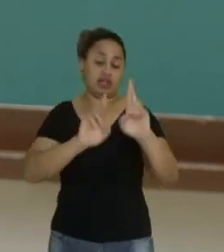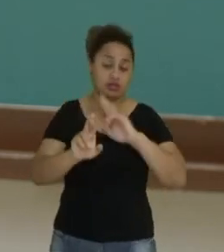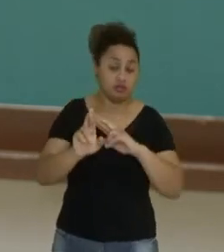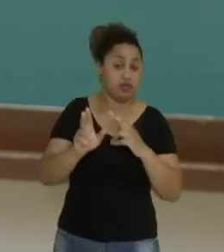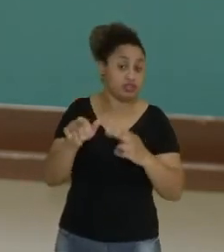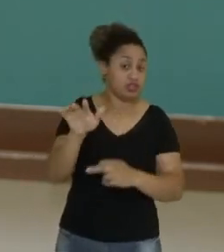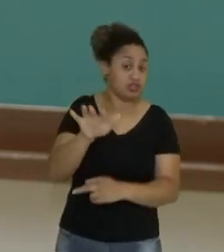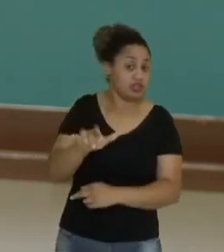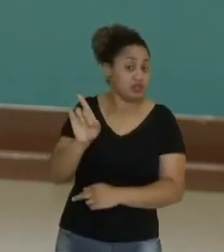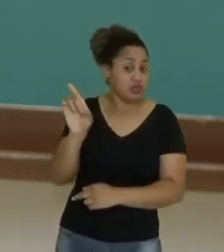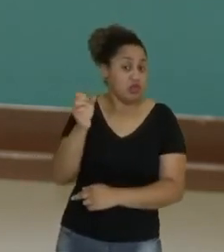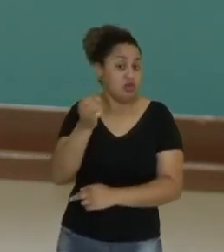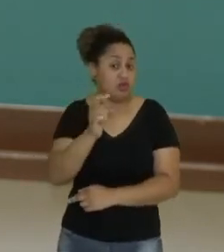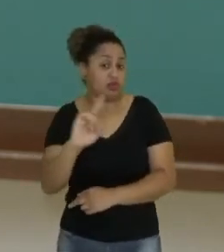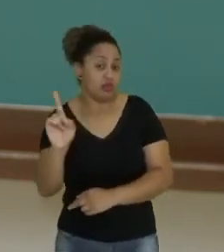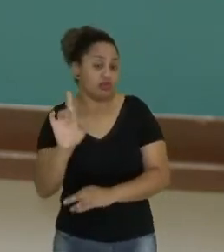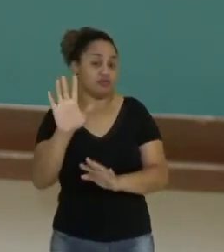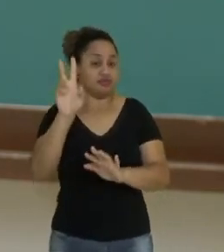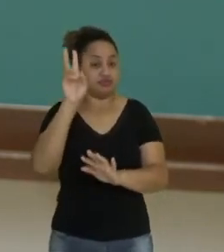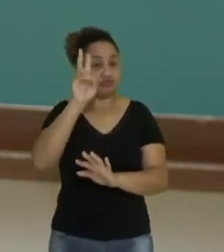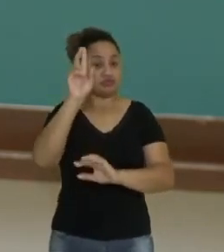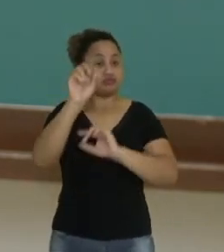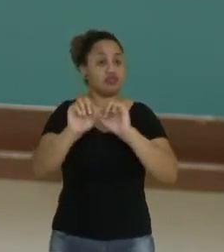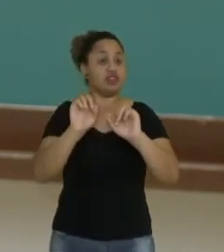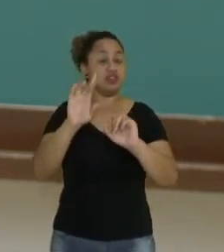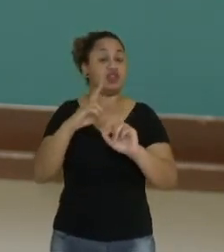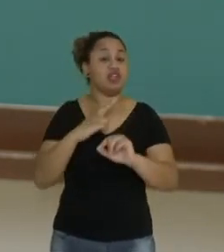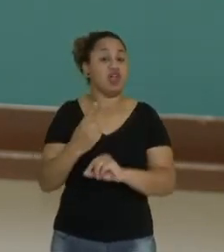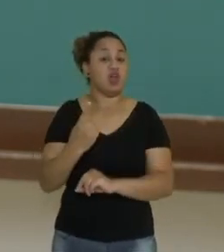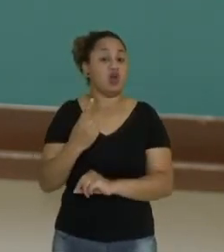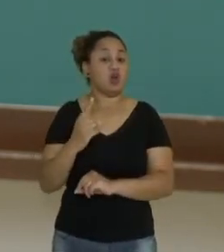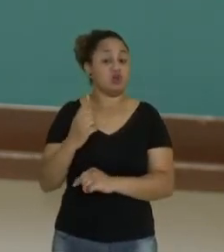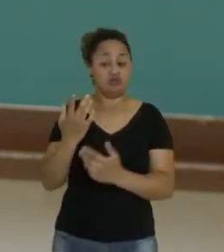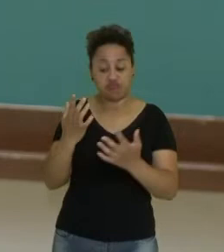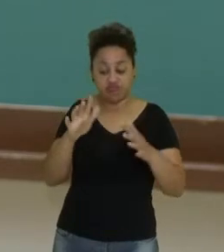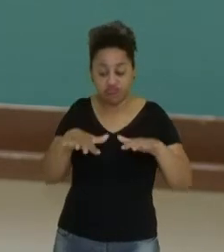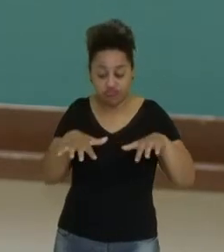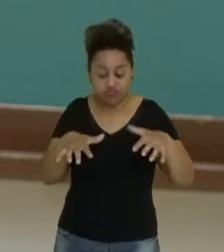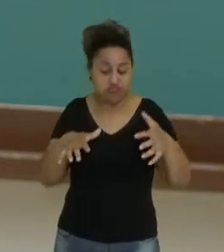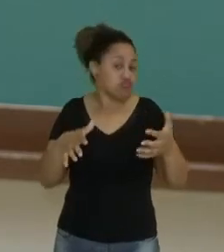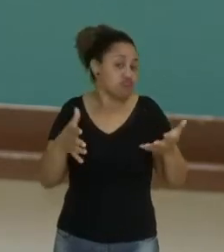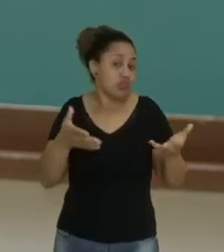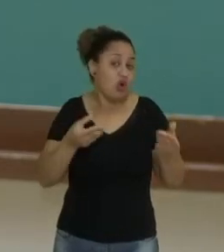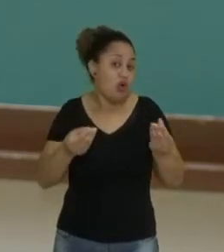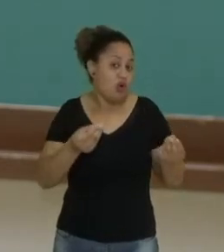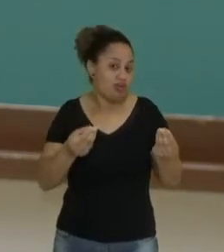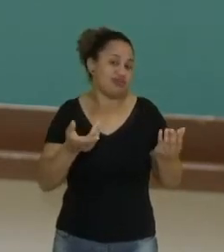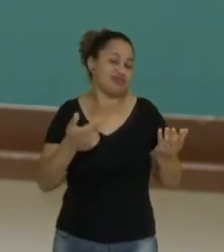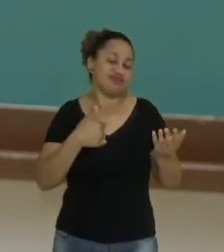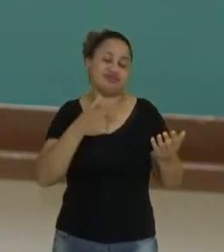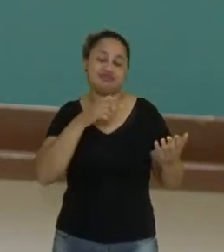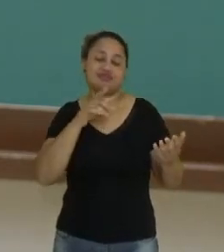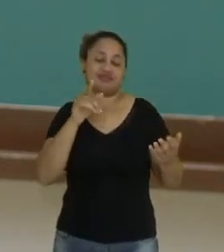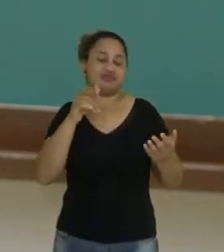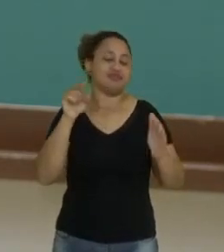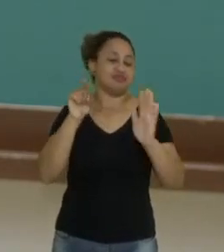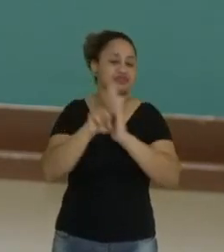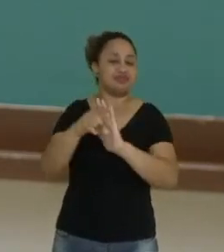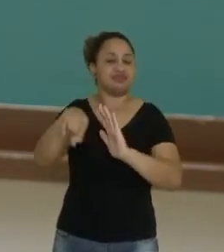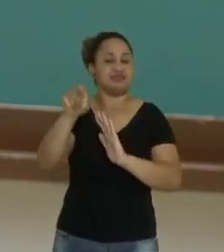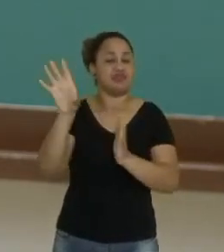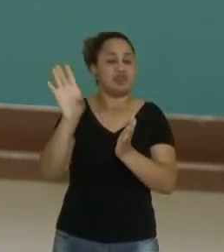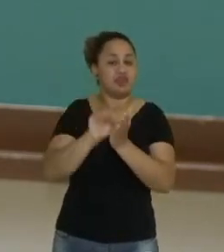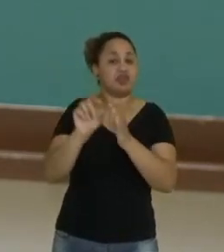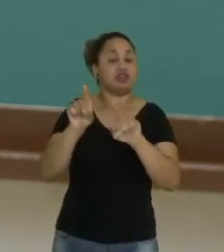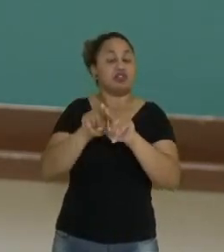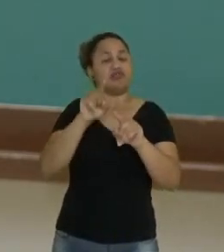nesta situação? Só que lembre que os cavalos só têm um dedo e é par, certo? Então vou deixar aí a pergunta, além de você copiar,